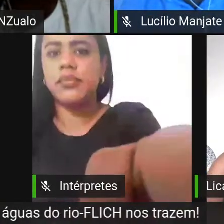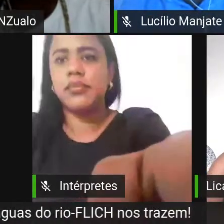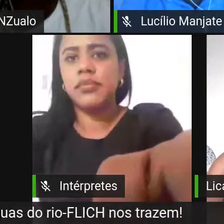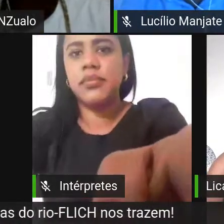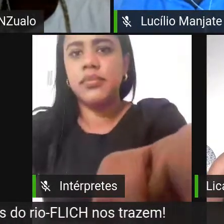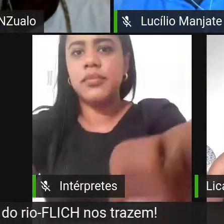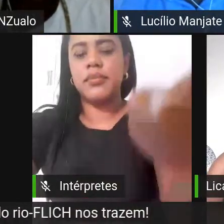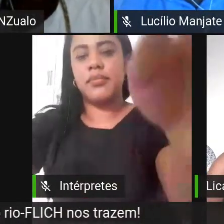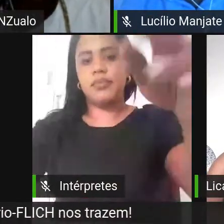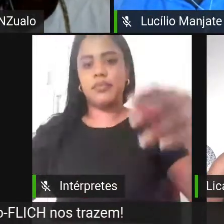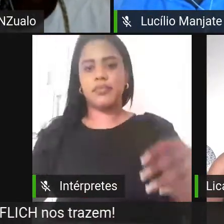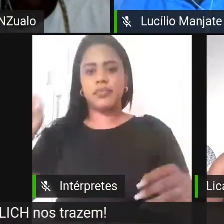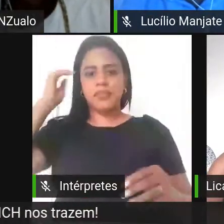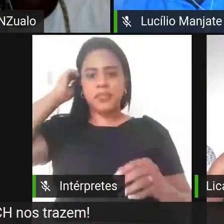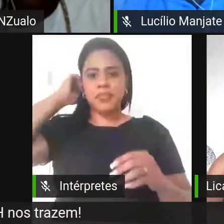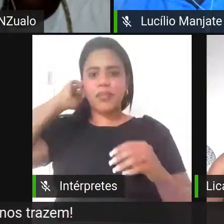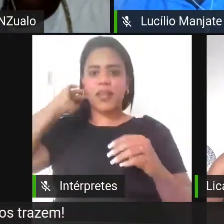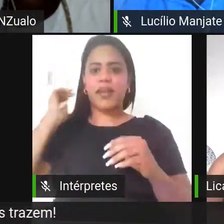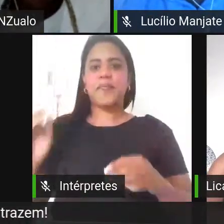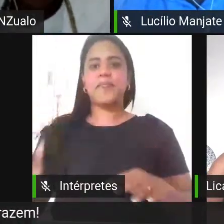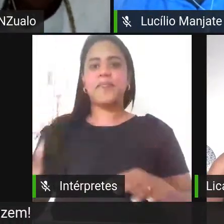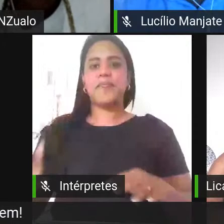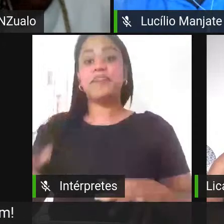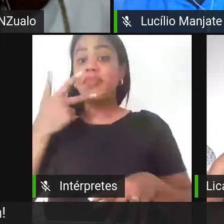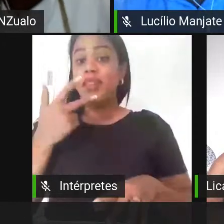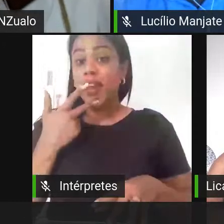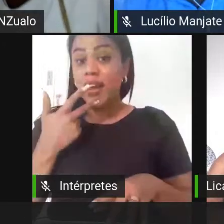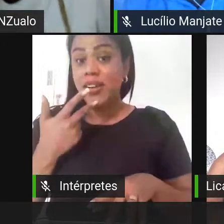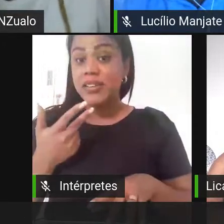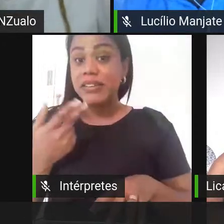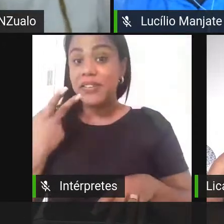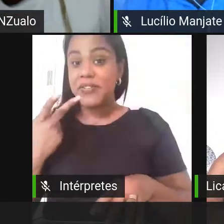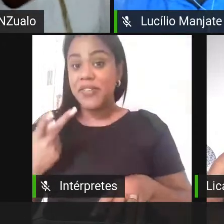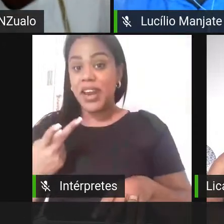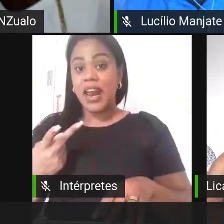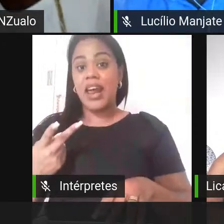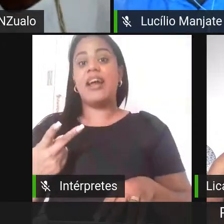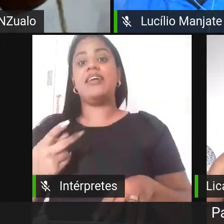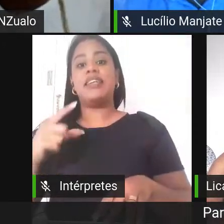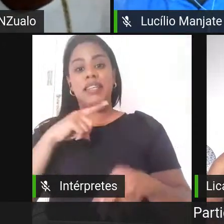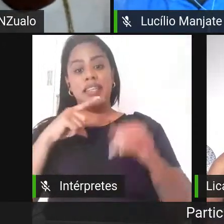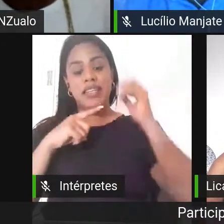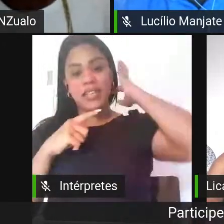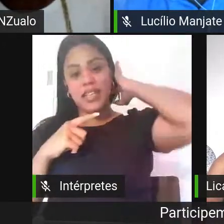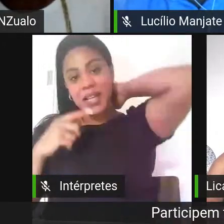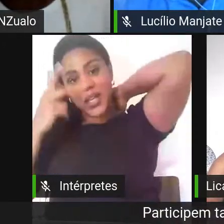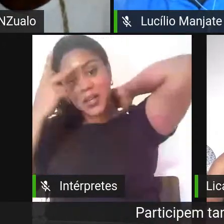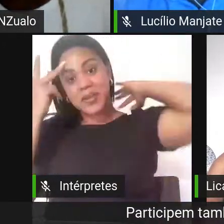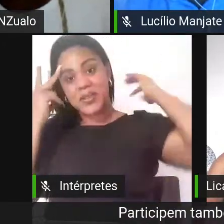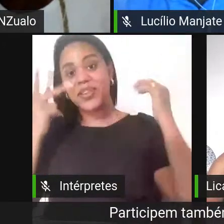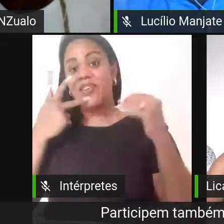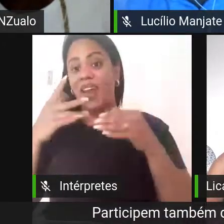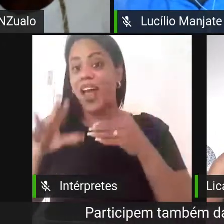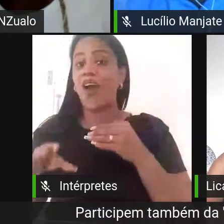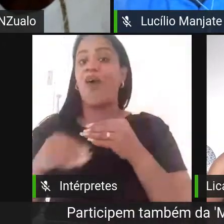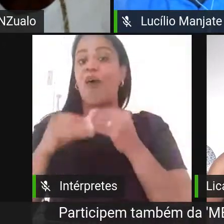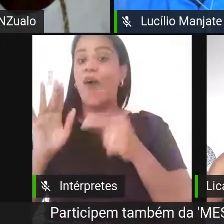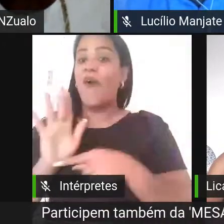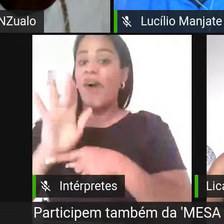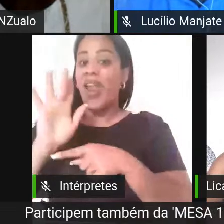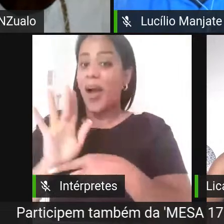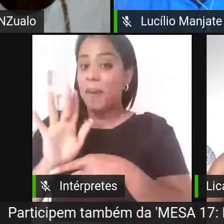Por favor, Eliana. Apenas para ajudar José dos Remédios, já que ninguém está a colaborar, né?